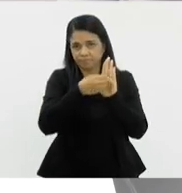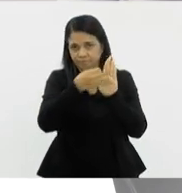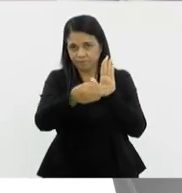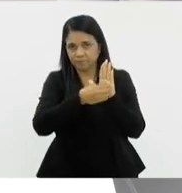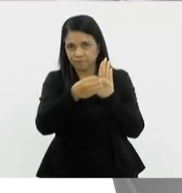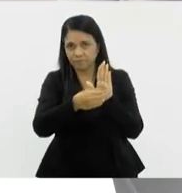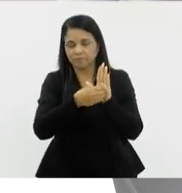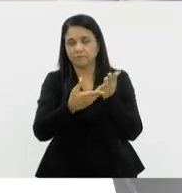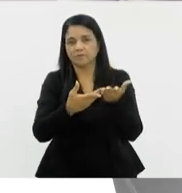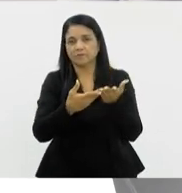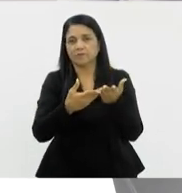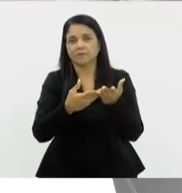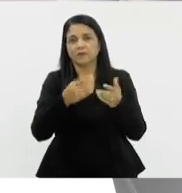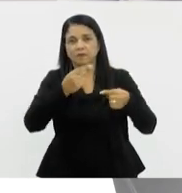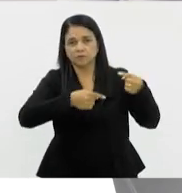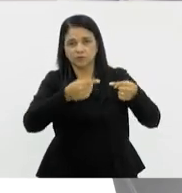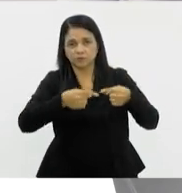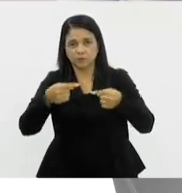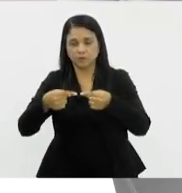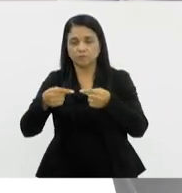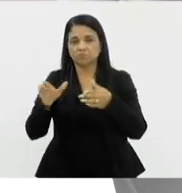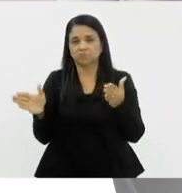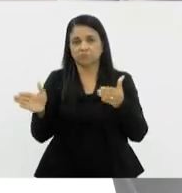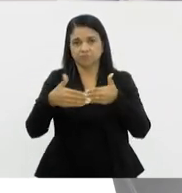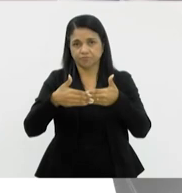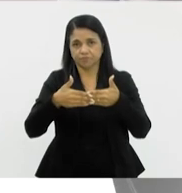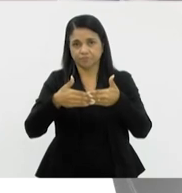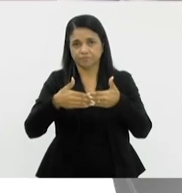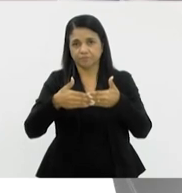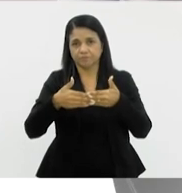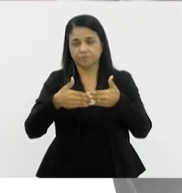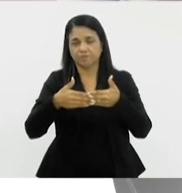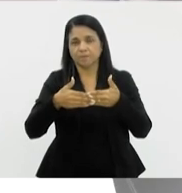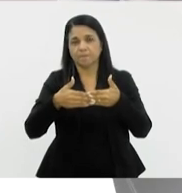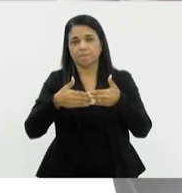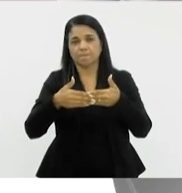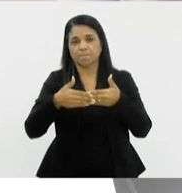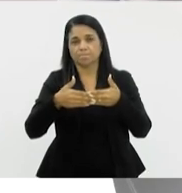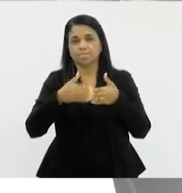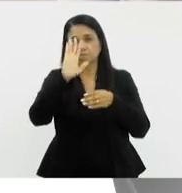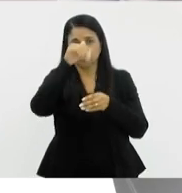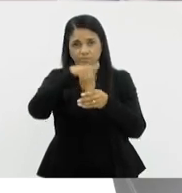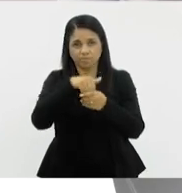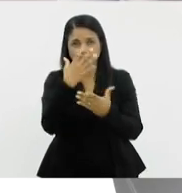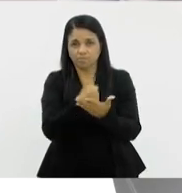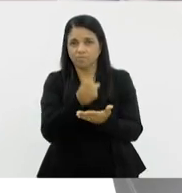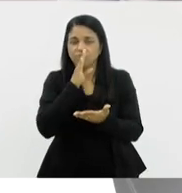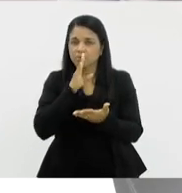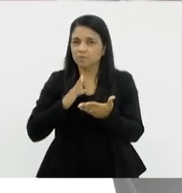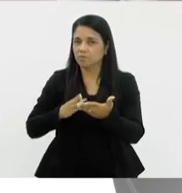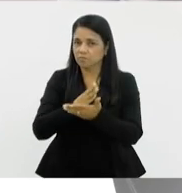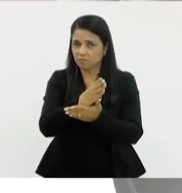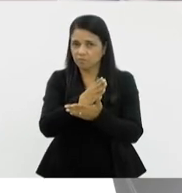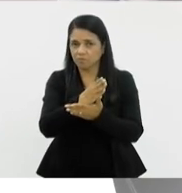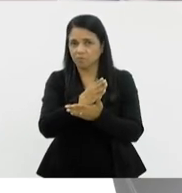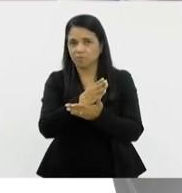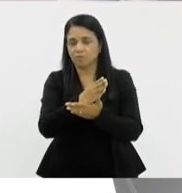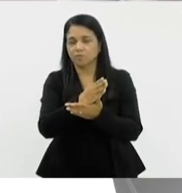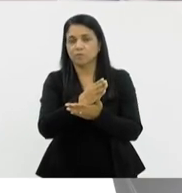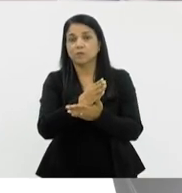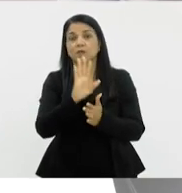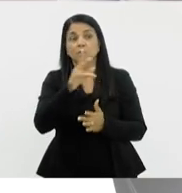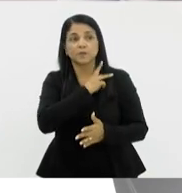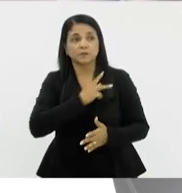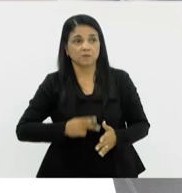discussão. Não havendo quem queira discutir, encerrada a discussão, em votação, senhores que aprovam, permaneçam como estão, aprovado.